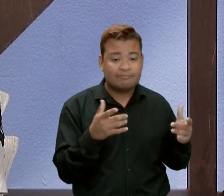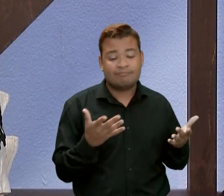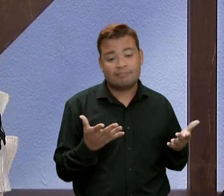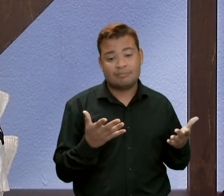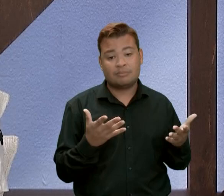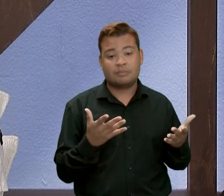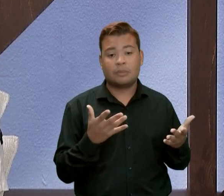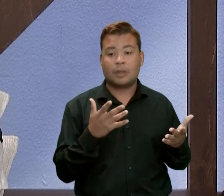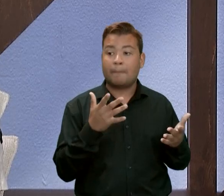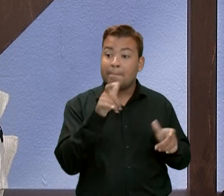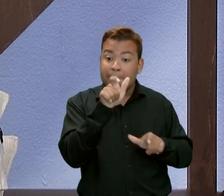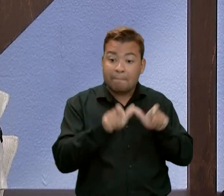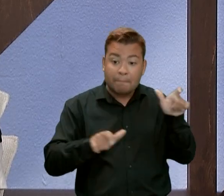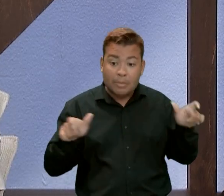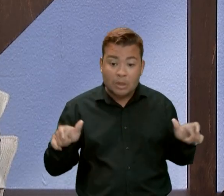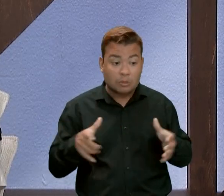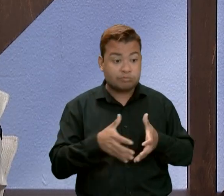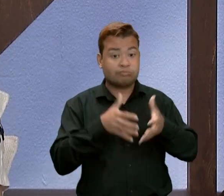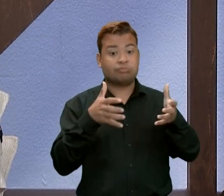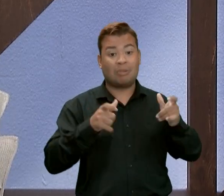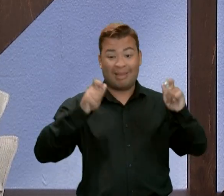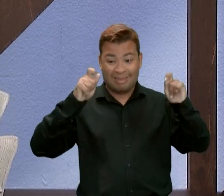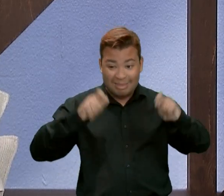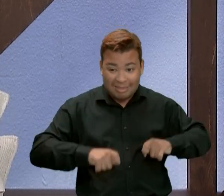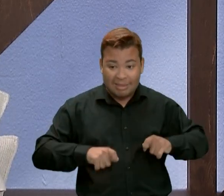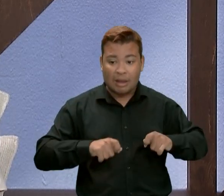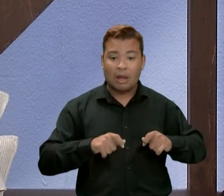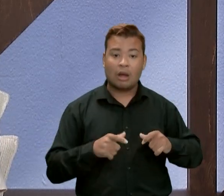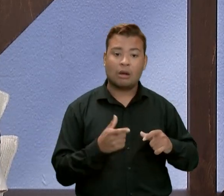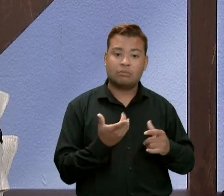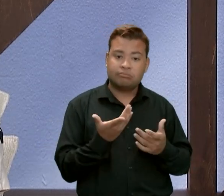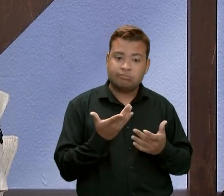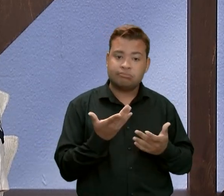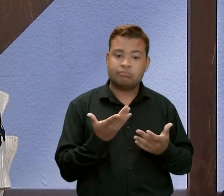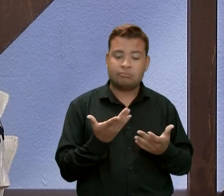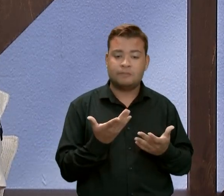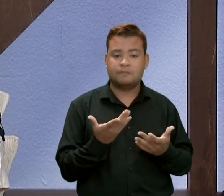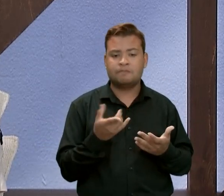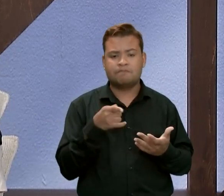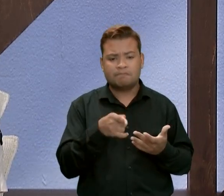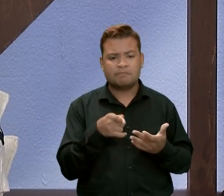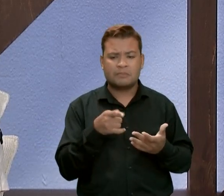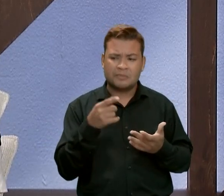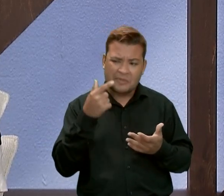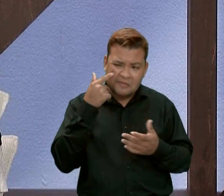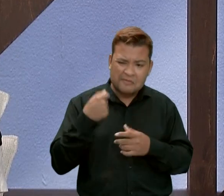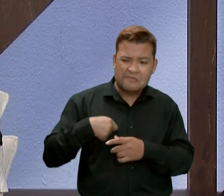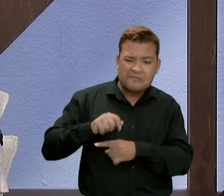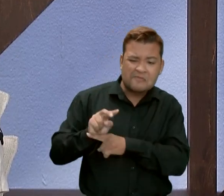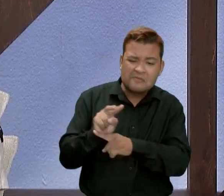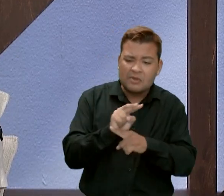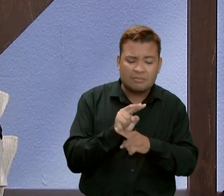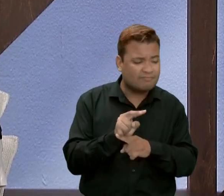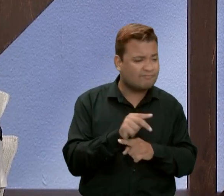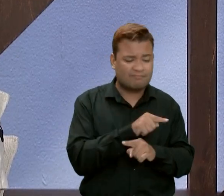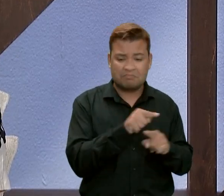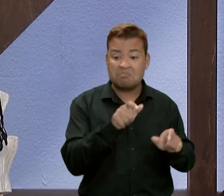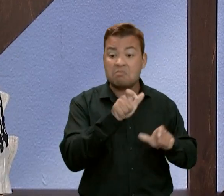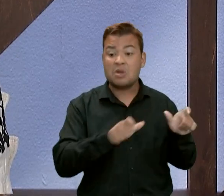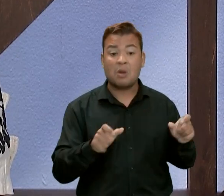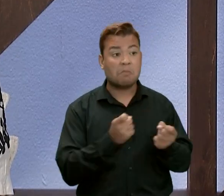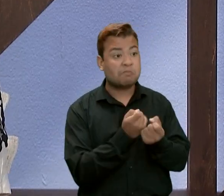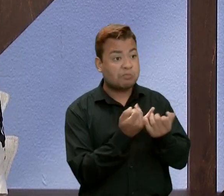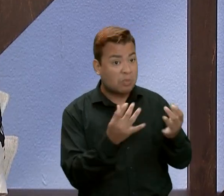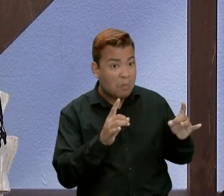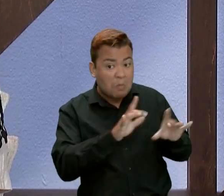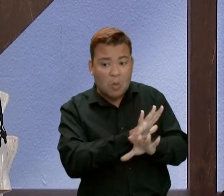não tem pessoal suficiente para poder permitir mesmo fiscalização, né?